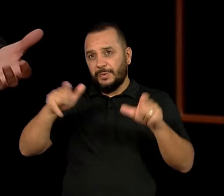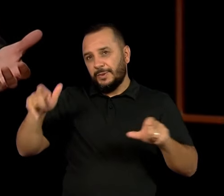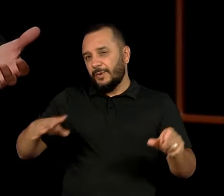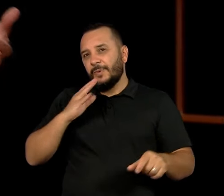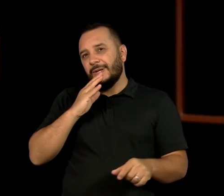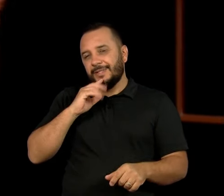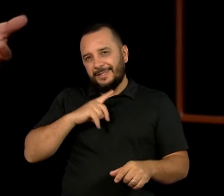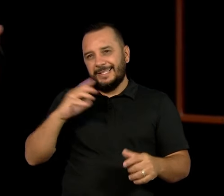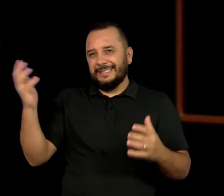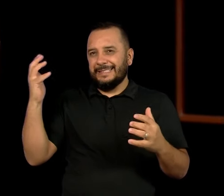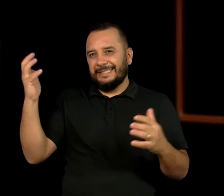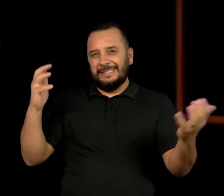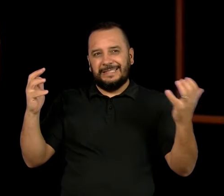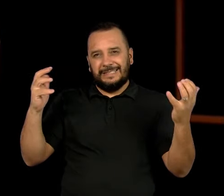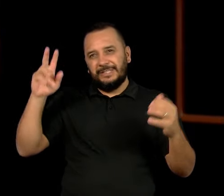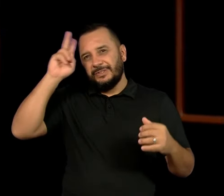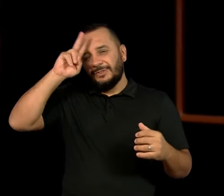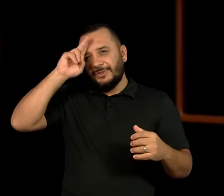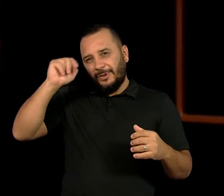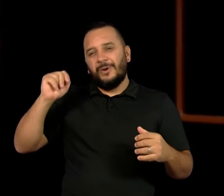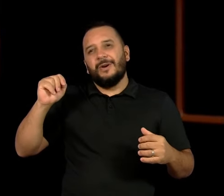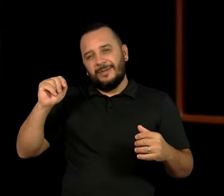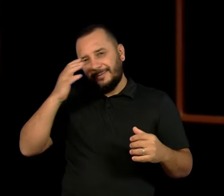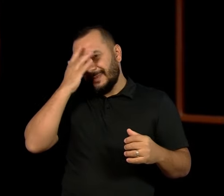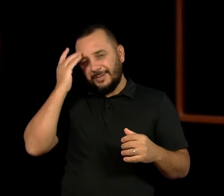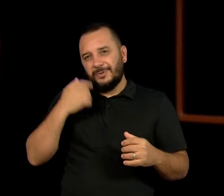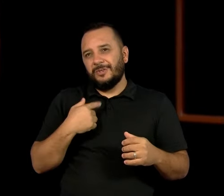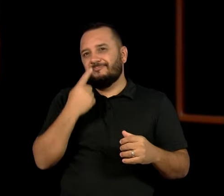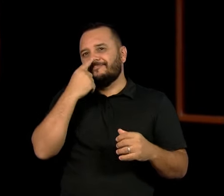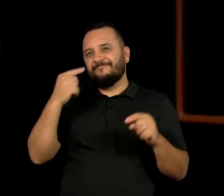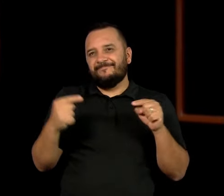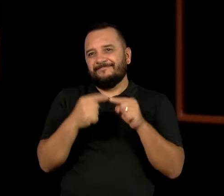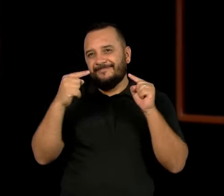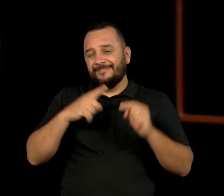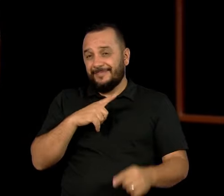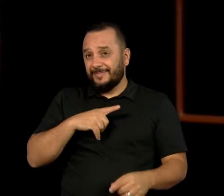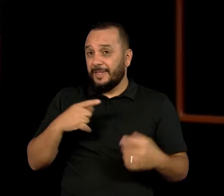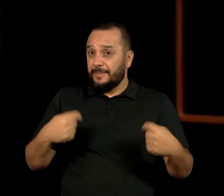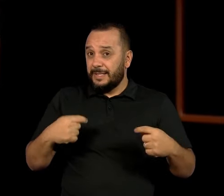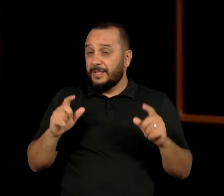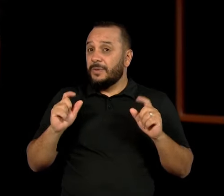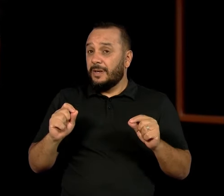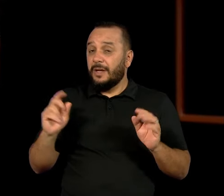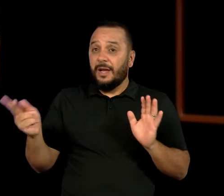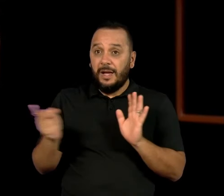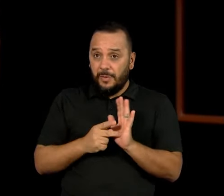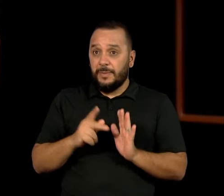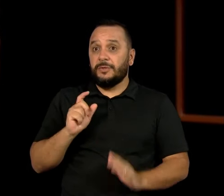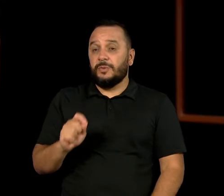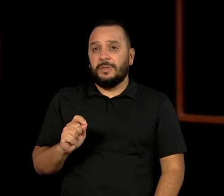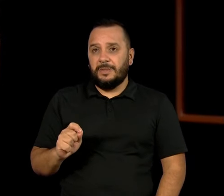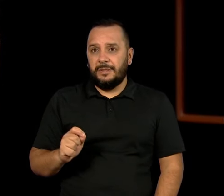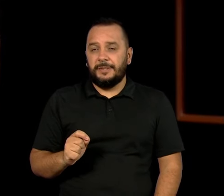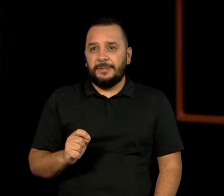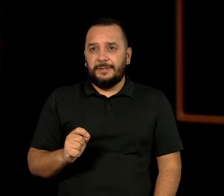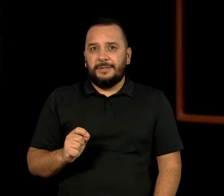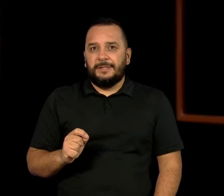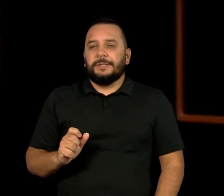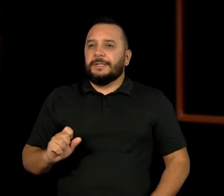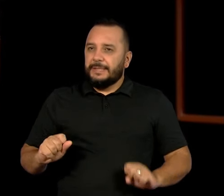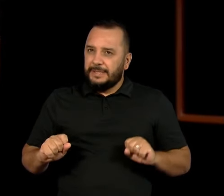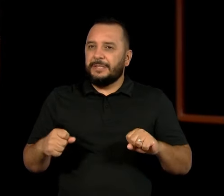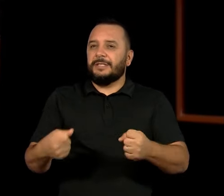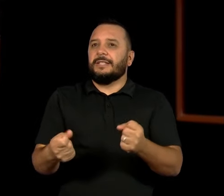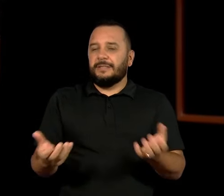falta inspiração, não faltam histórias com que as pessoas possam se identificar. O que é preciso é realmente a